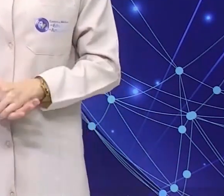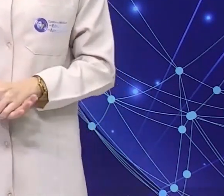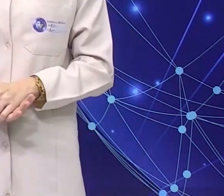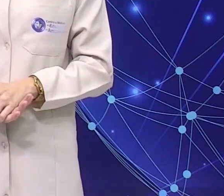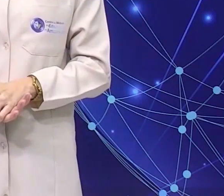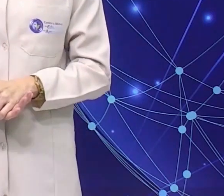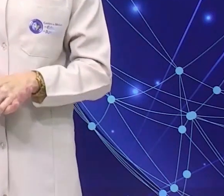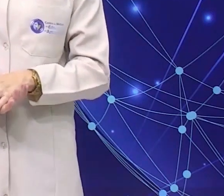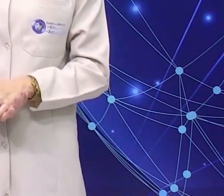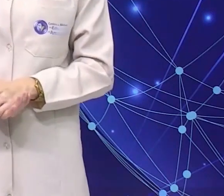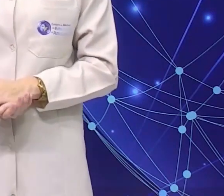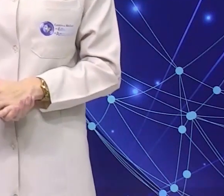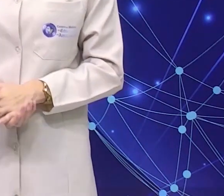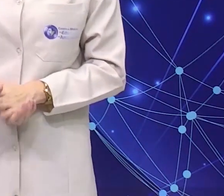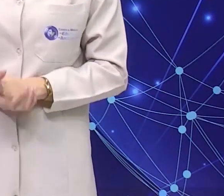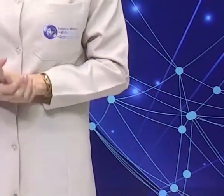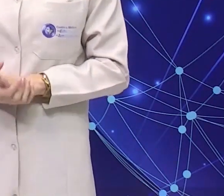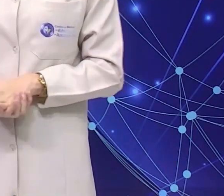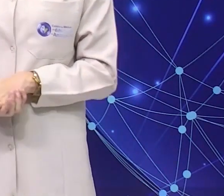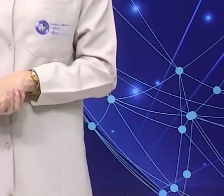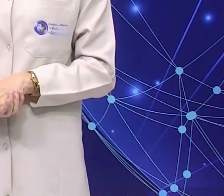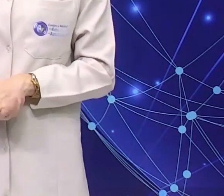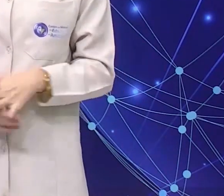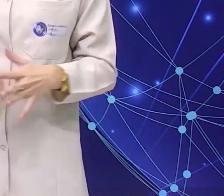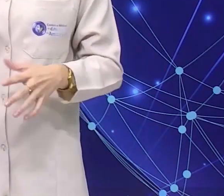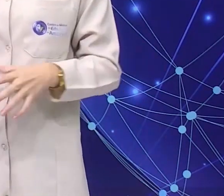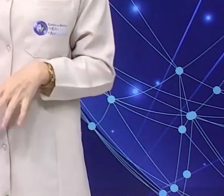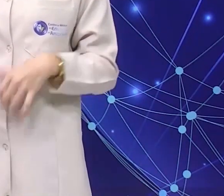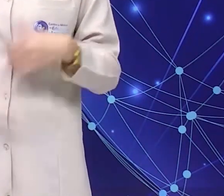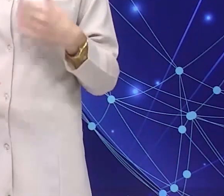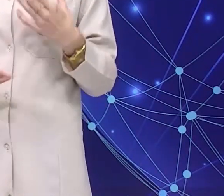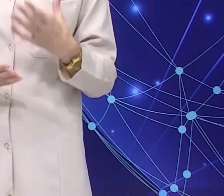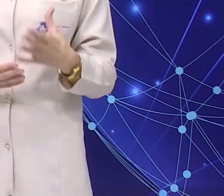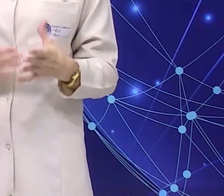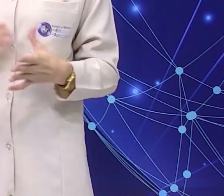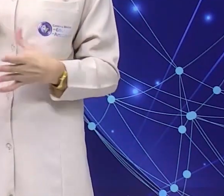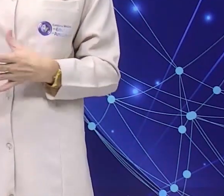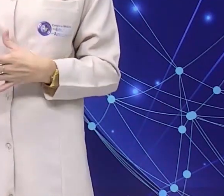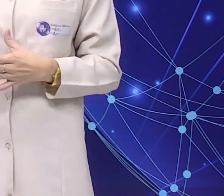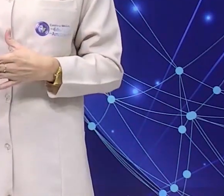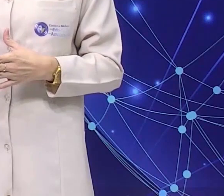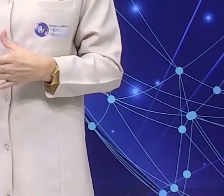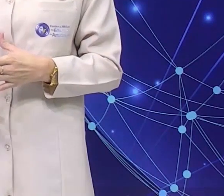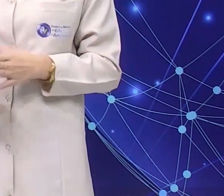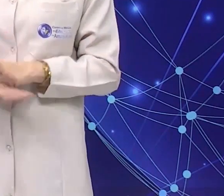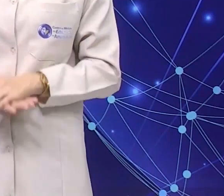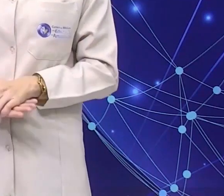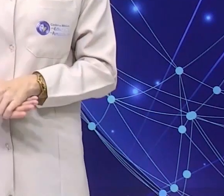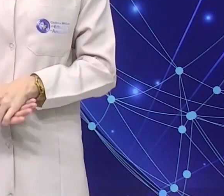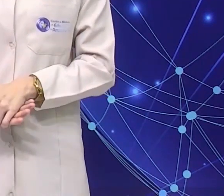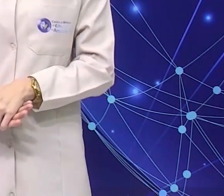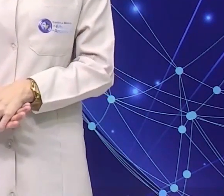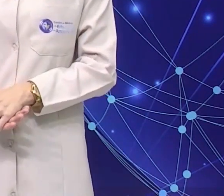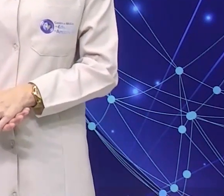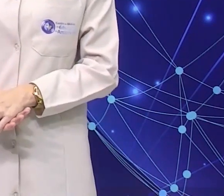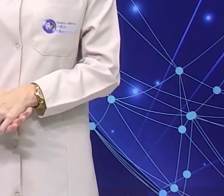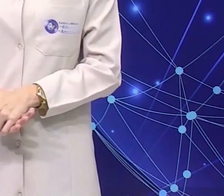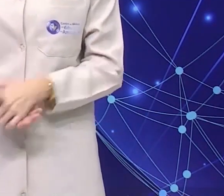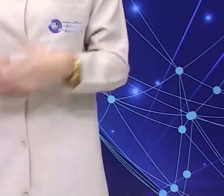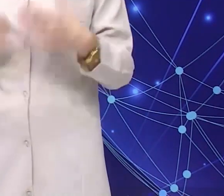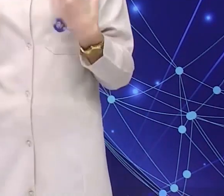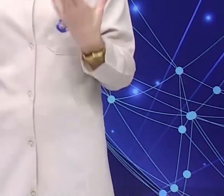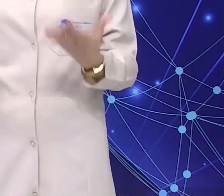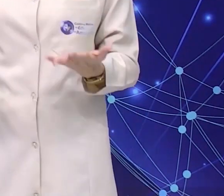temas dos mapas de uma forma geral, né? Nós vamos conhecer e descrever também os elementos